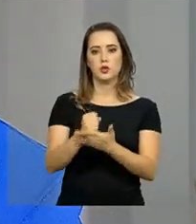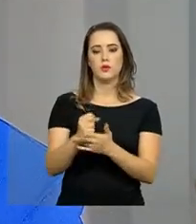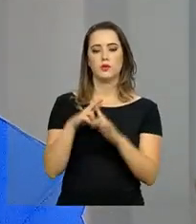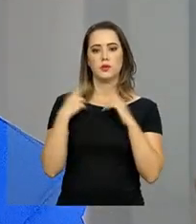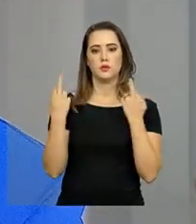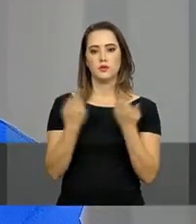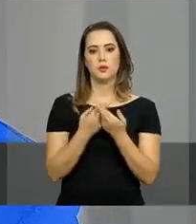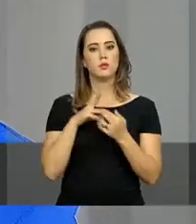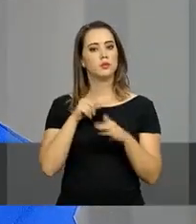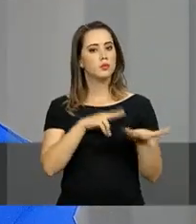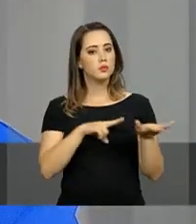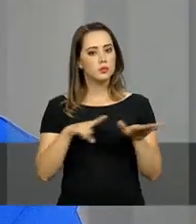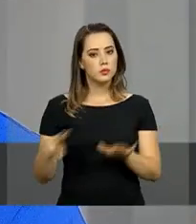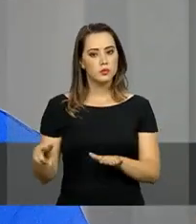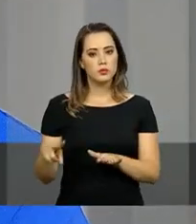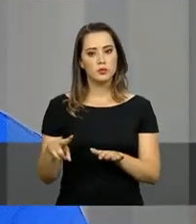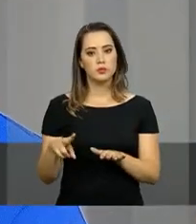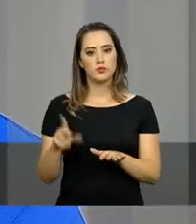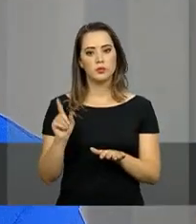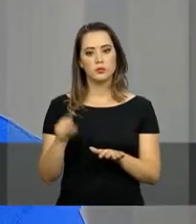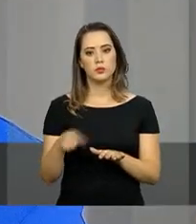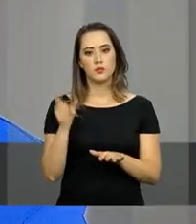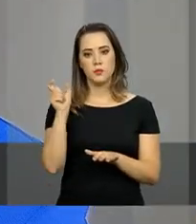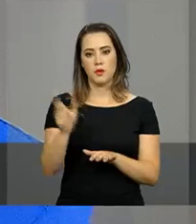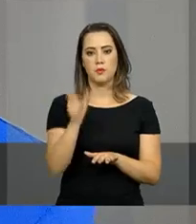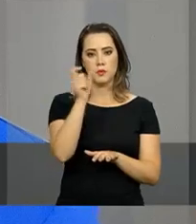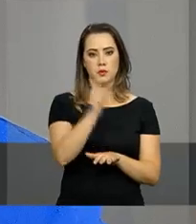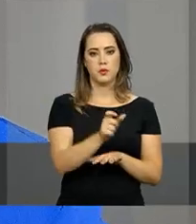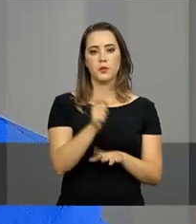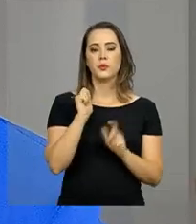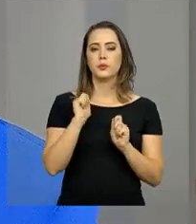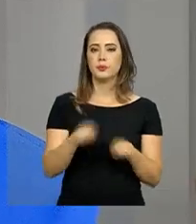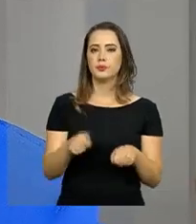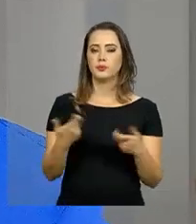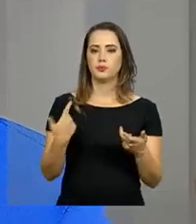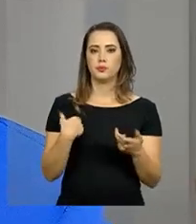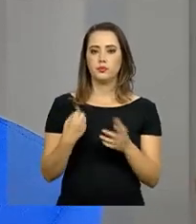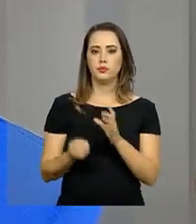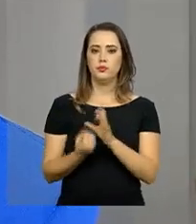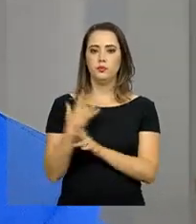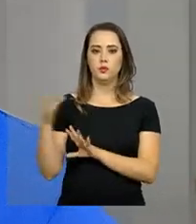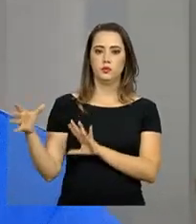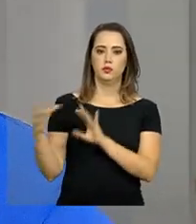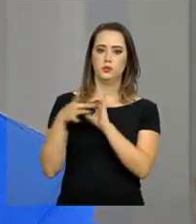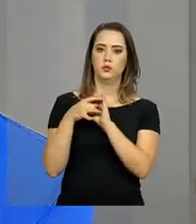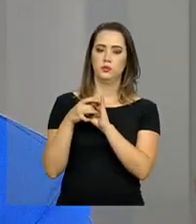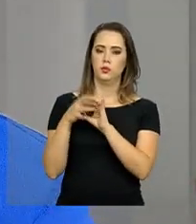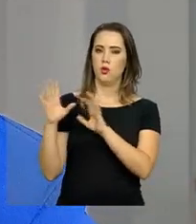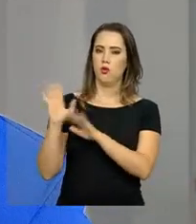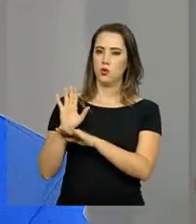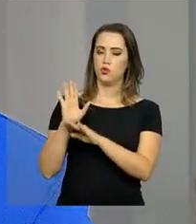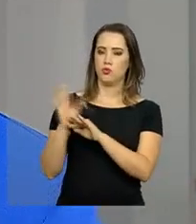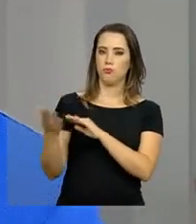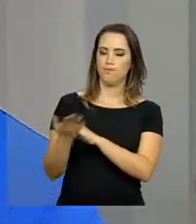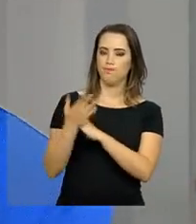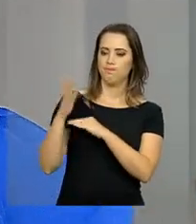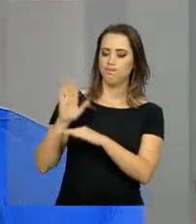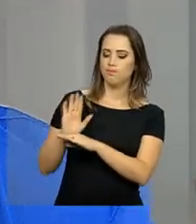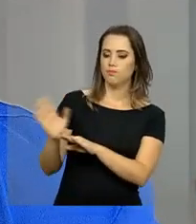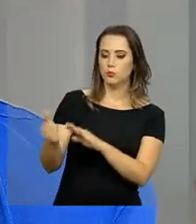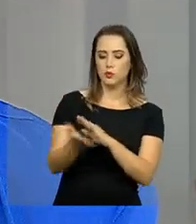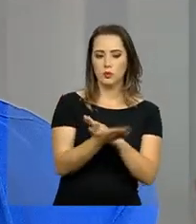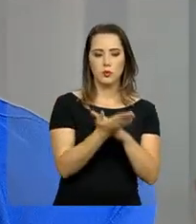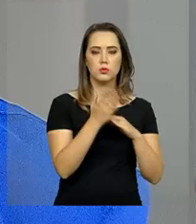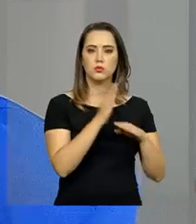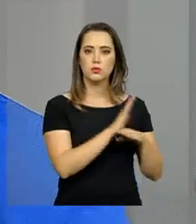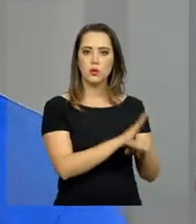que é semanal para que elas possam criar um vínculo, criar uma rede de apoio entre